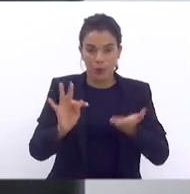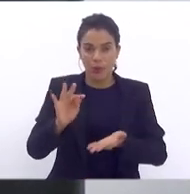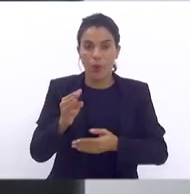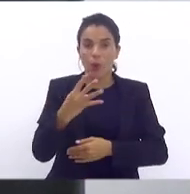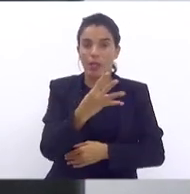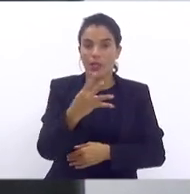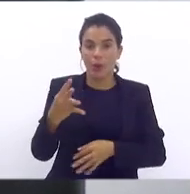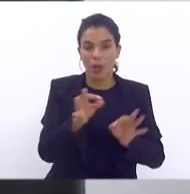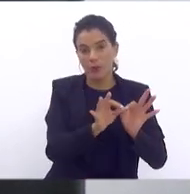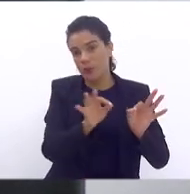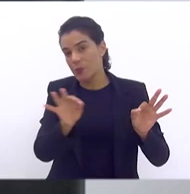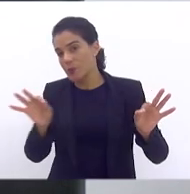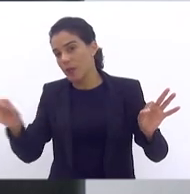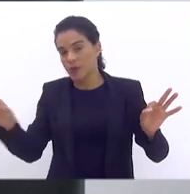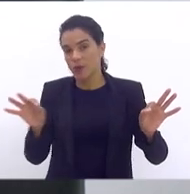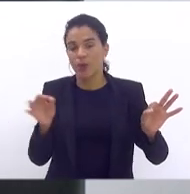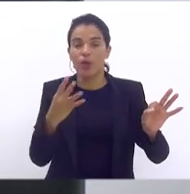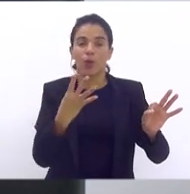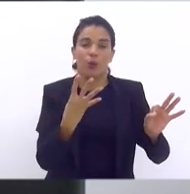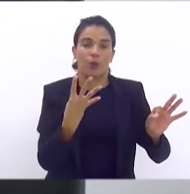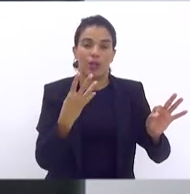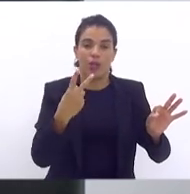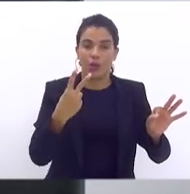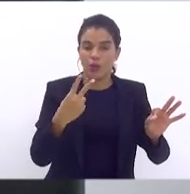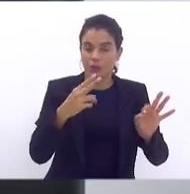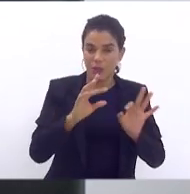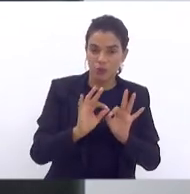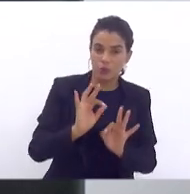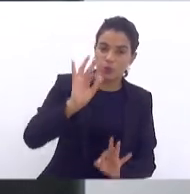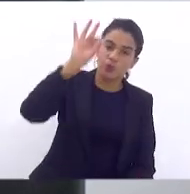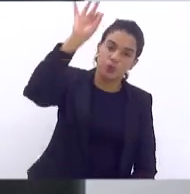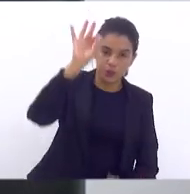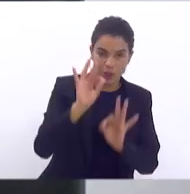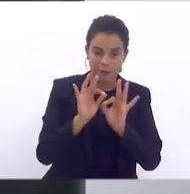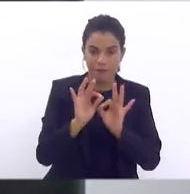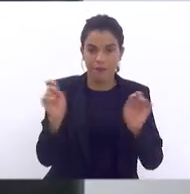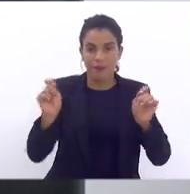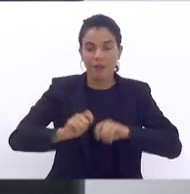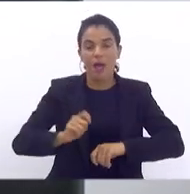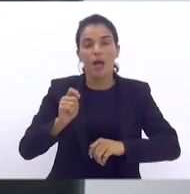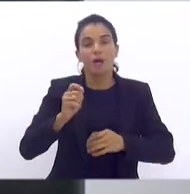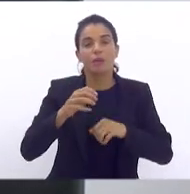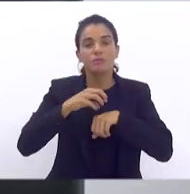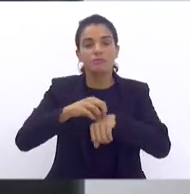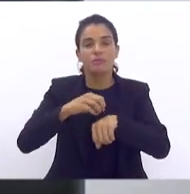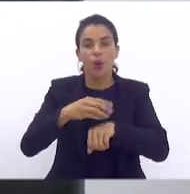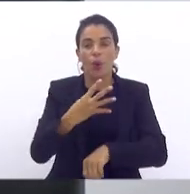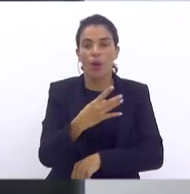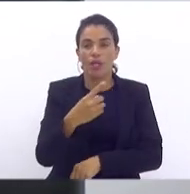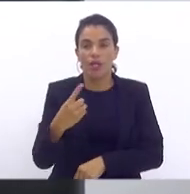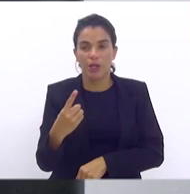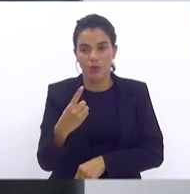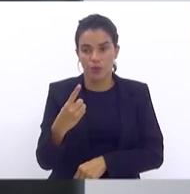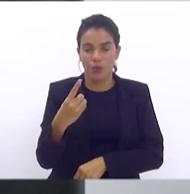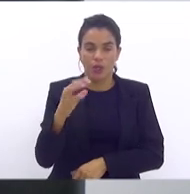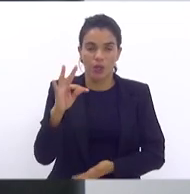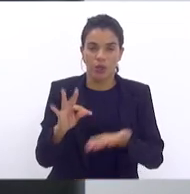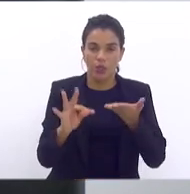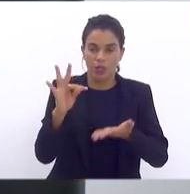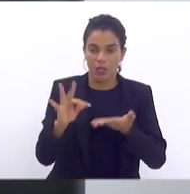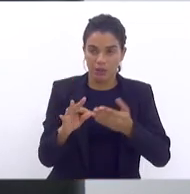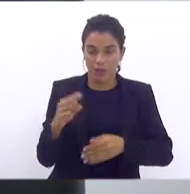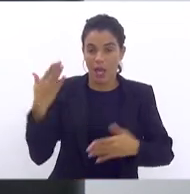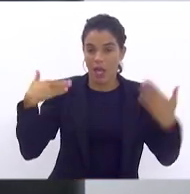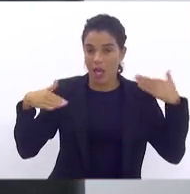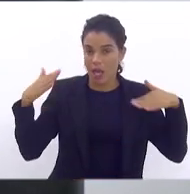metros de comprimento e 42 metros de largura, capacidade para transportar 40 mil toneladas de carga. Segundo a Marinha,